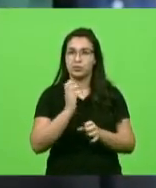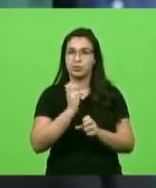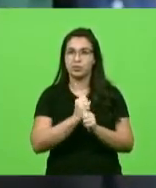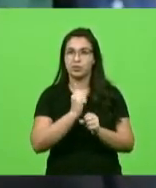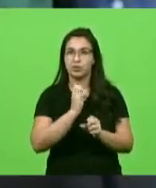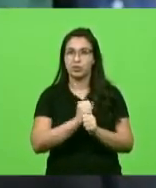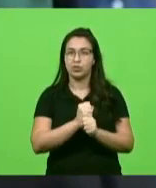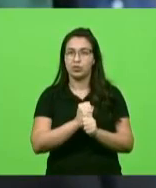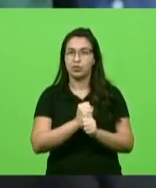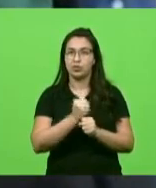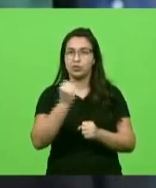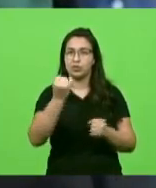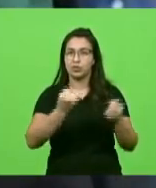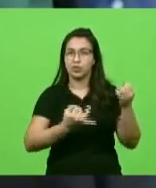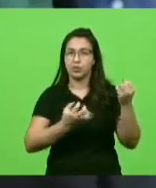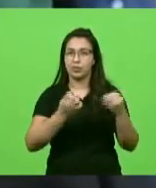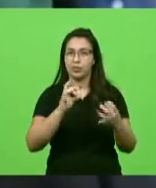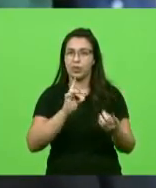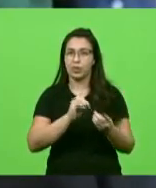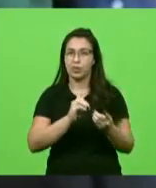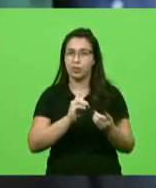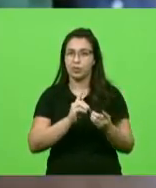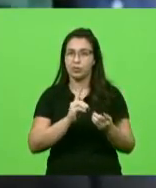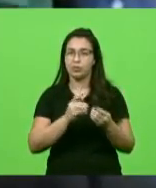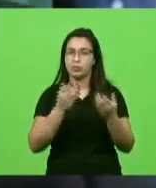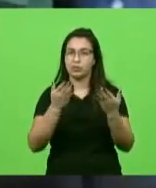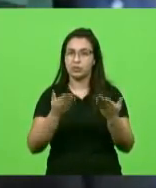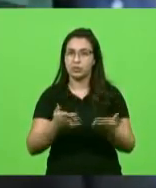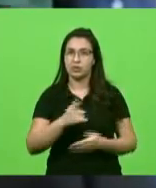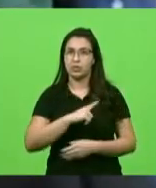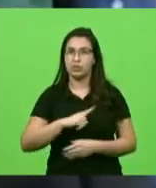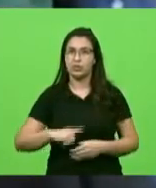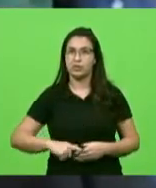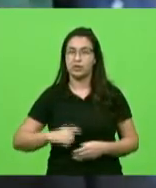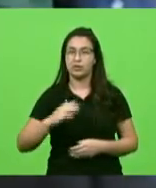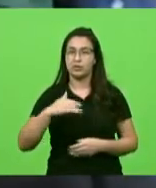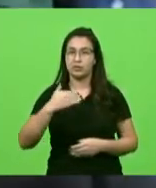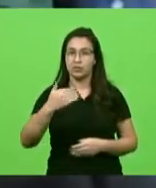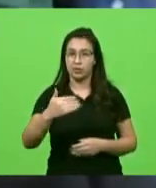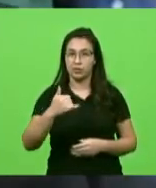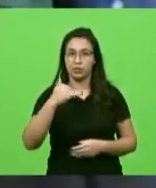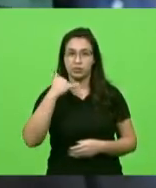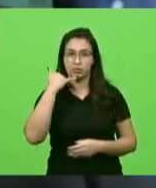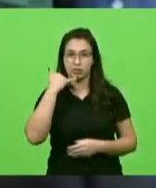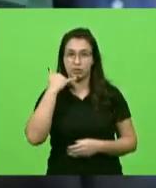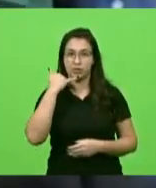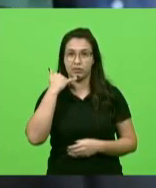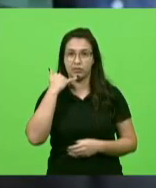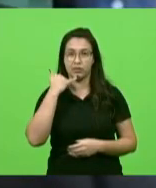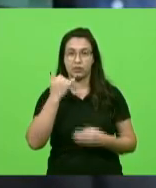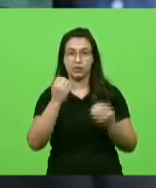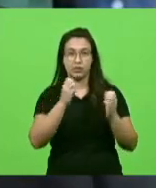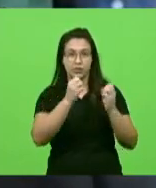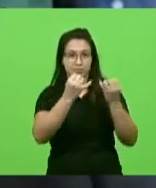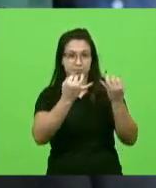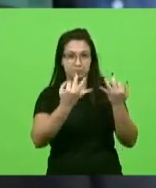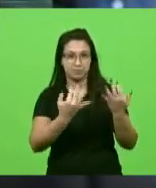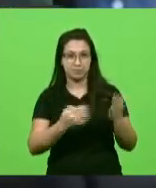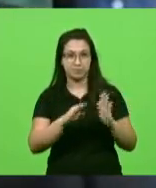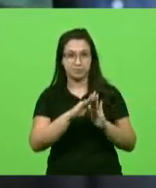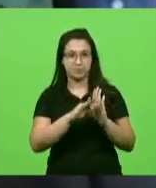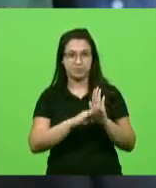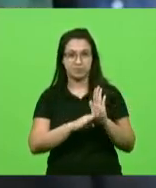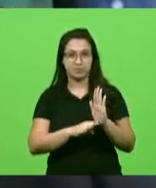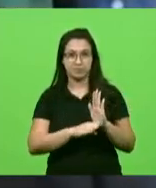Catarina elaborou a consulta povoada pelo Governador após os referidos telefonemas segue a transcrição da gravação